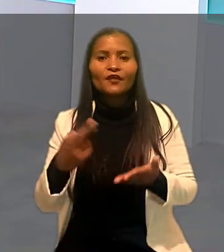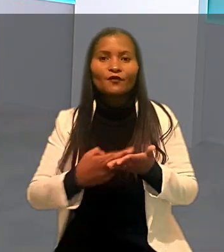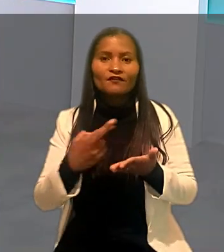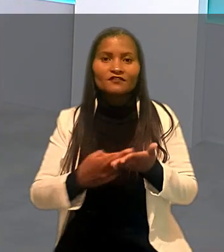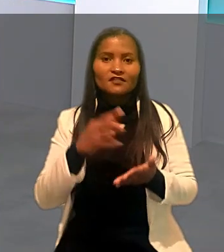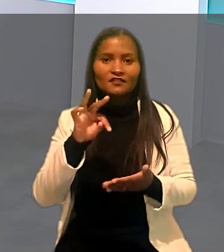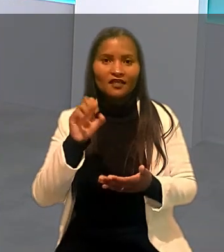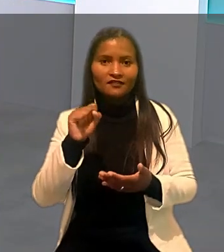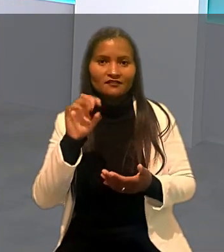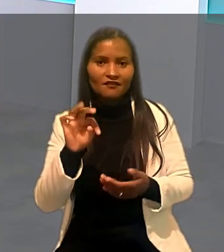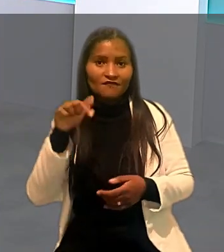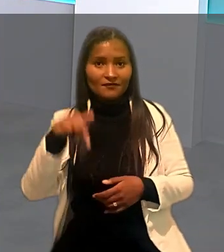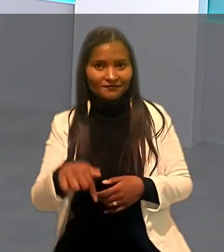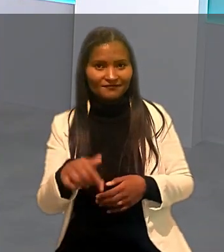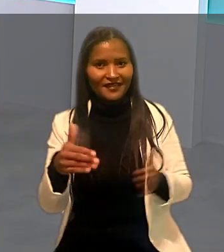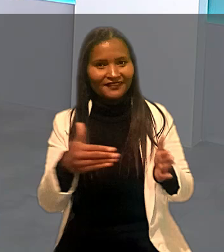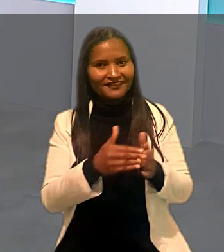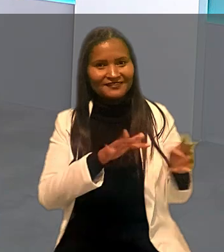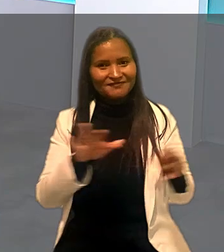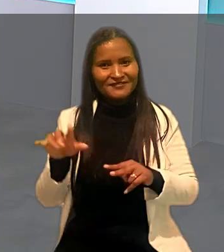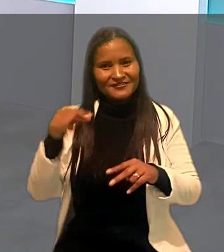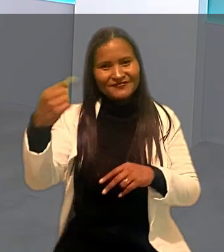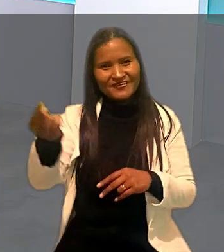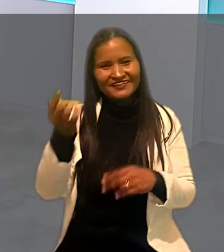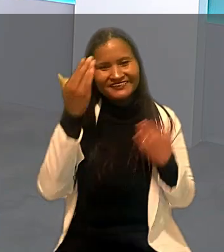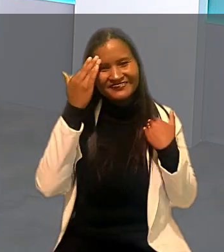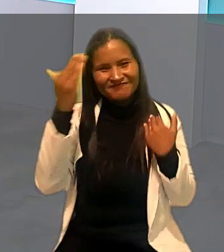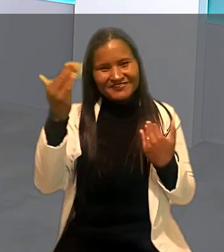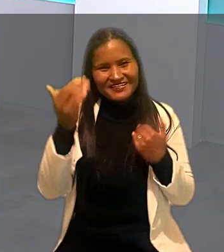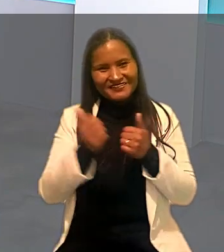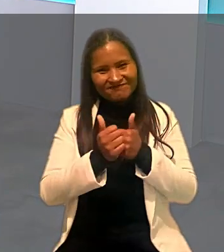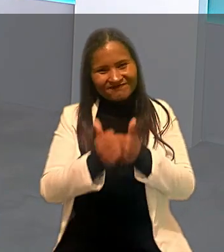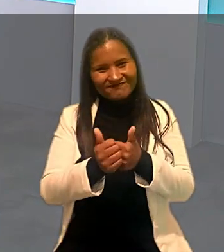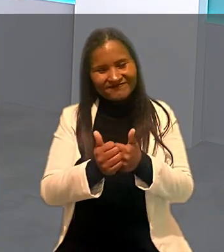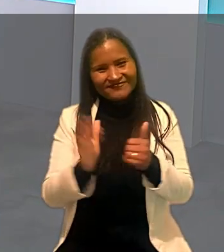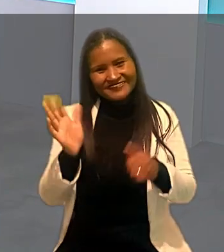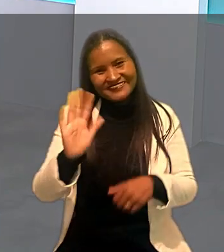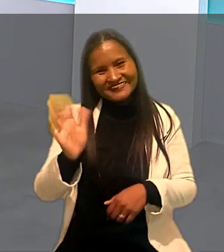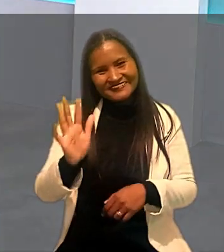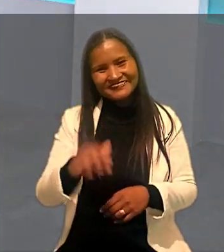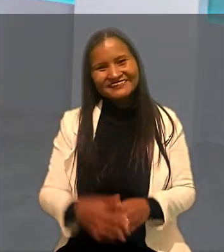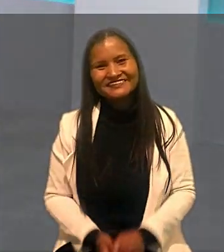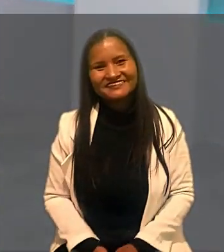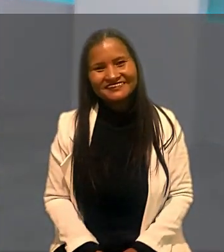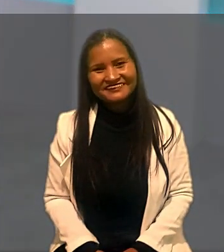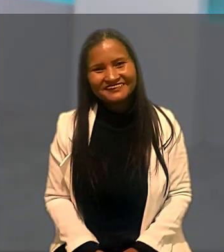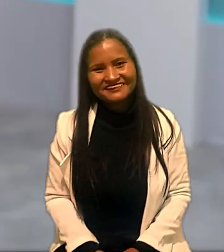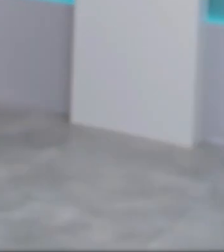E o Revista TST fica por aqui. Até semana que vem. Muito obrigada pela companhia. Tchau!